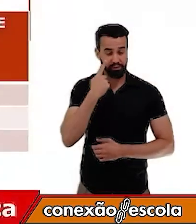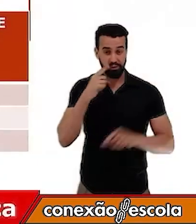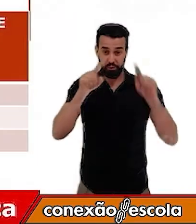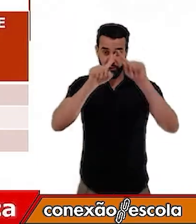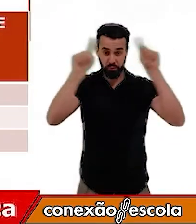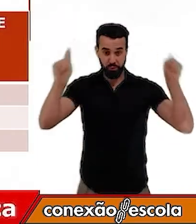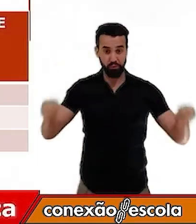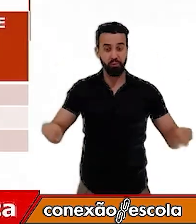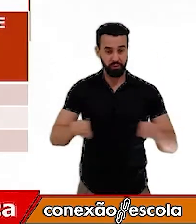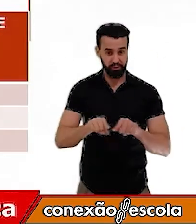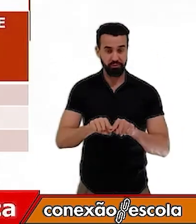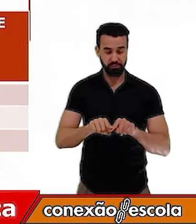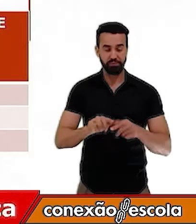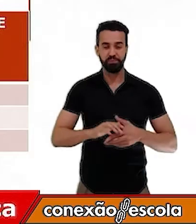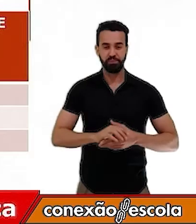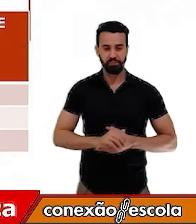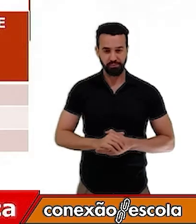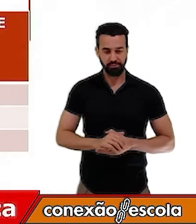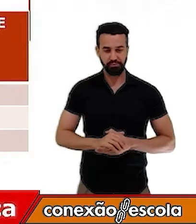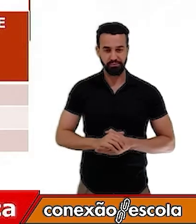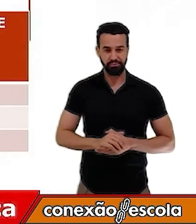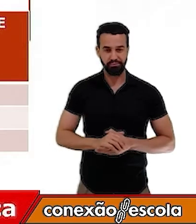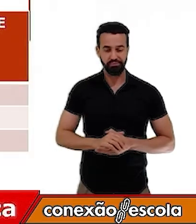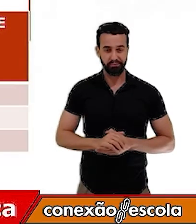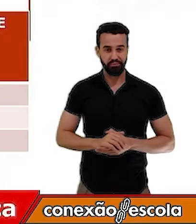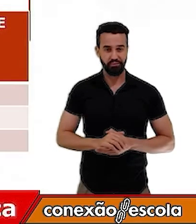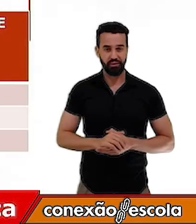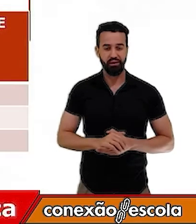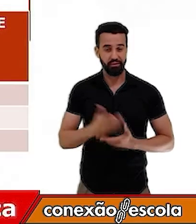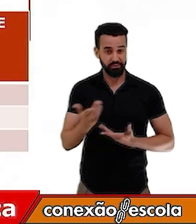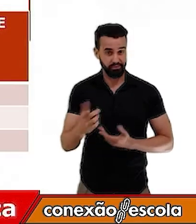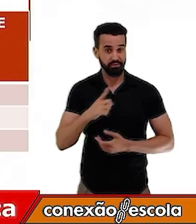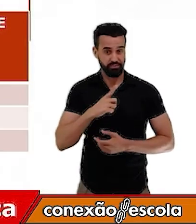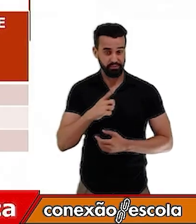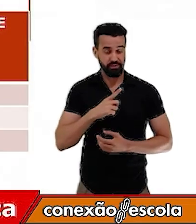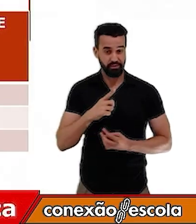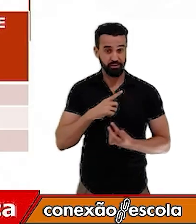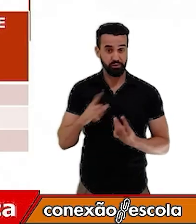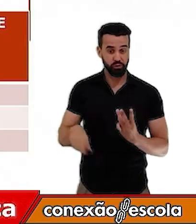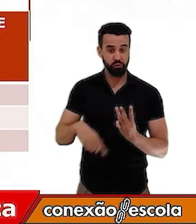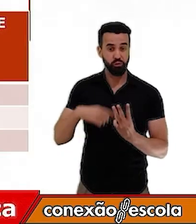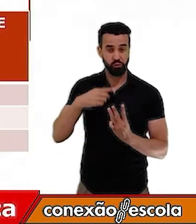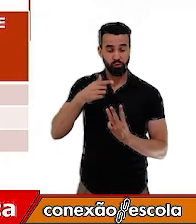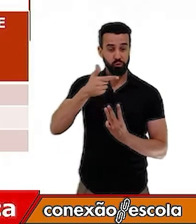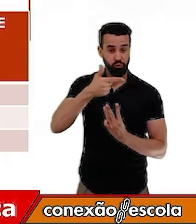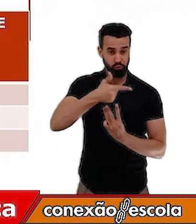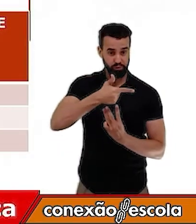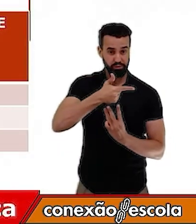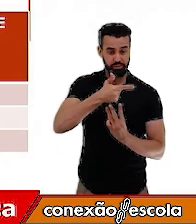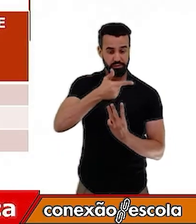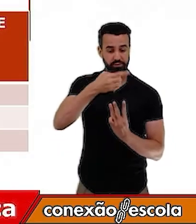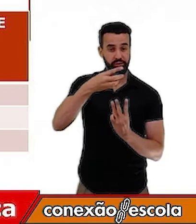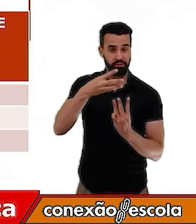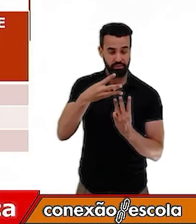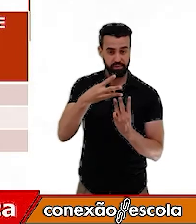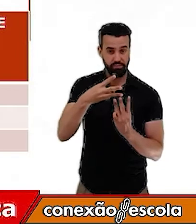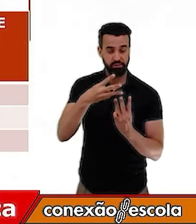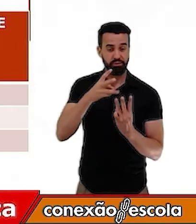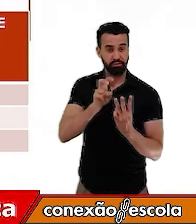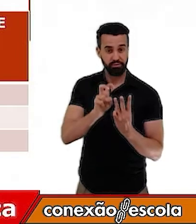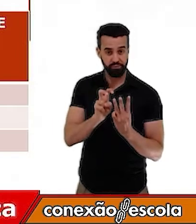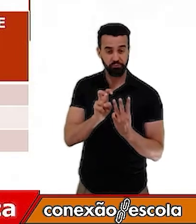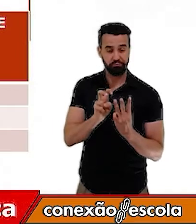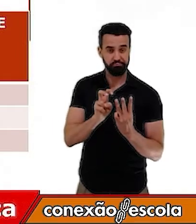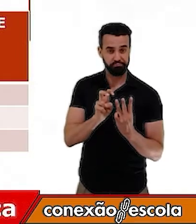valor e lugar. Nesse caso, utilizei o algarismo 2, o algarismo 3 e o algarismo